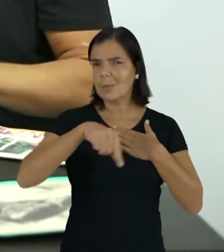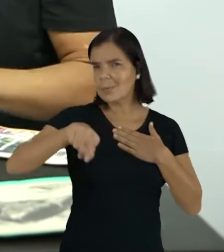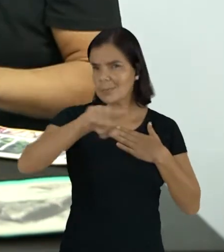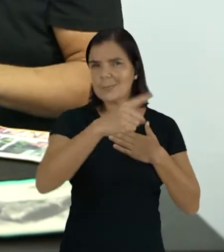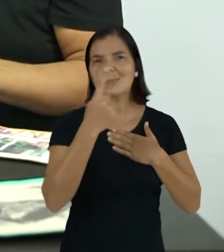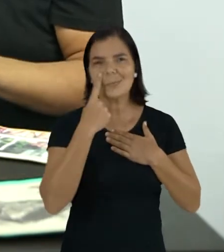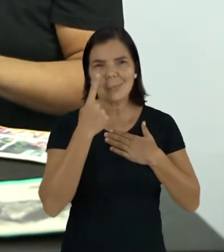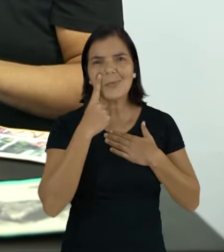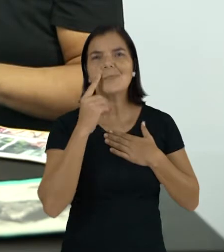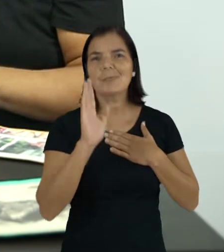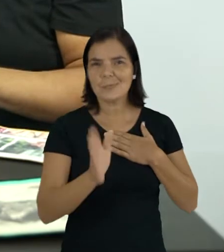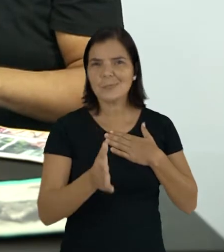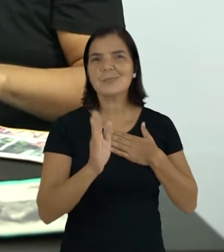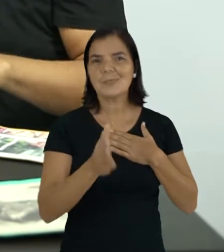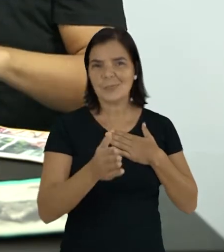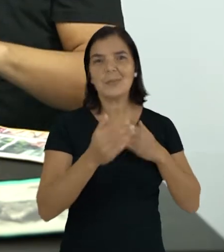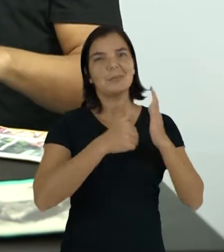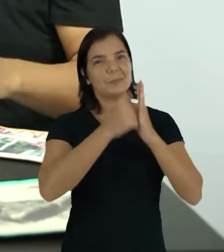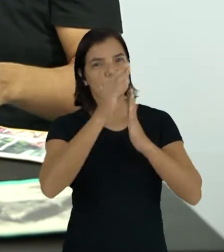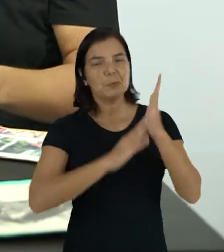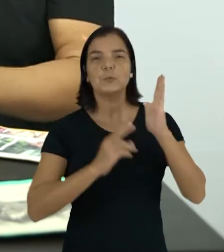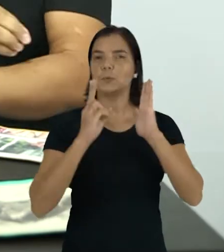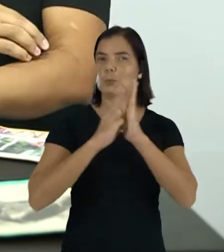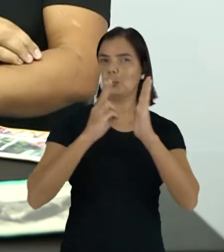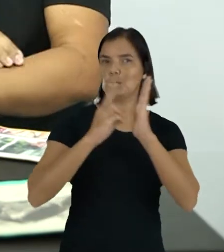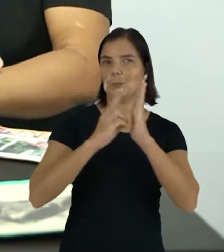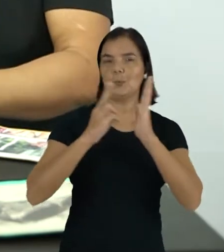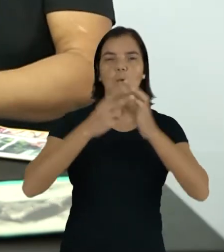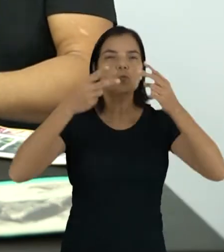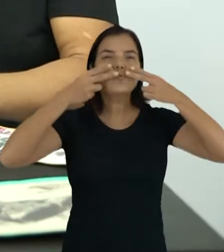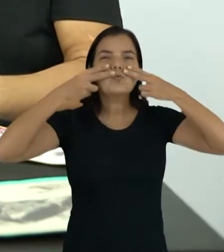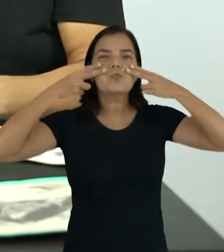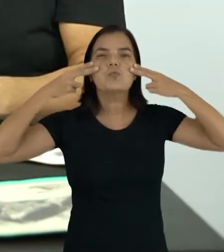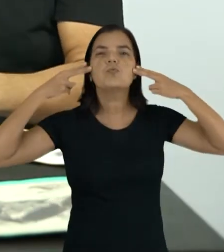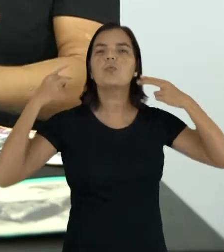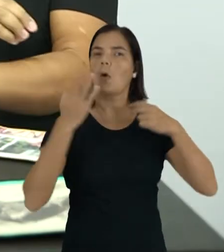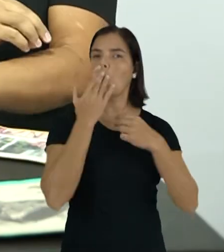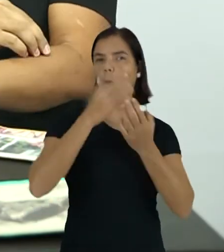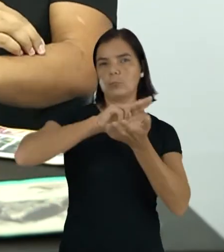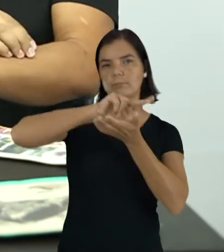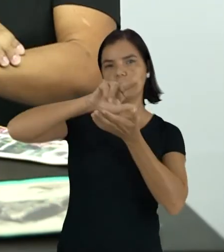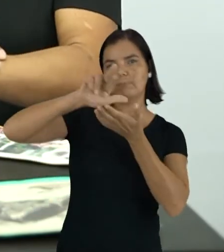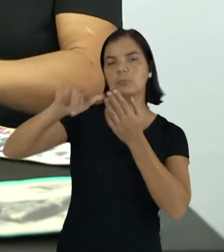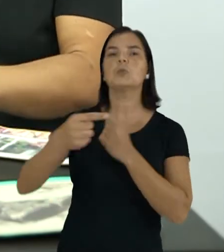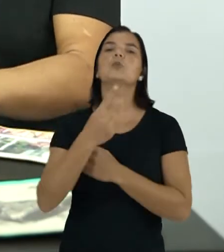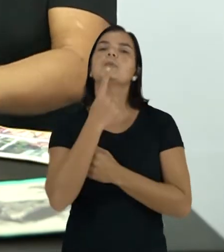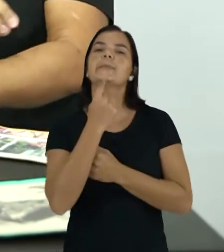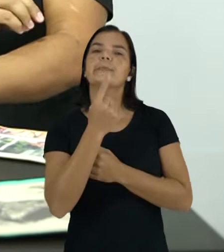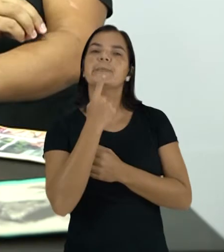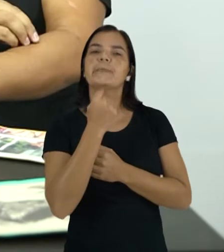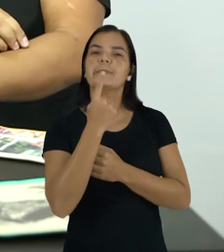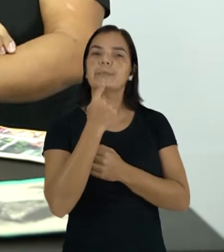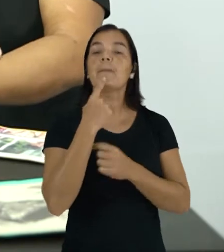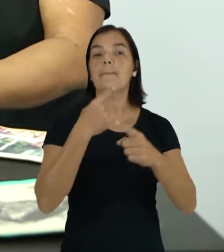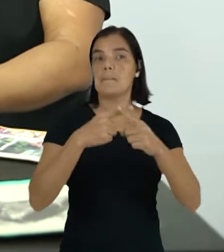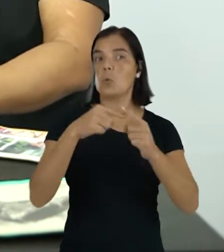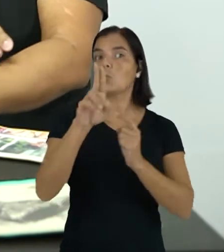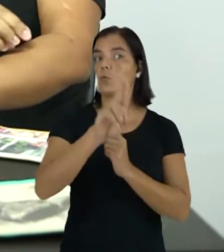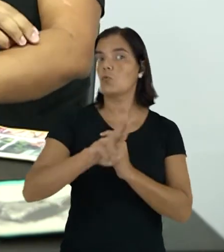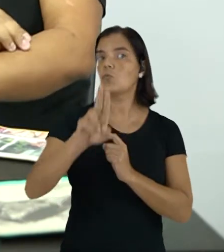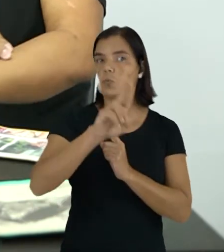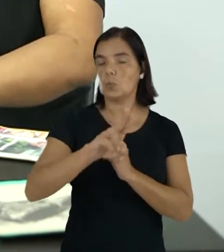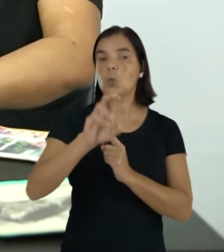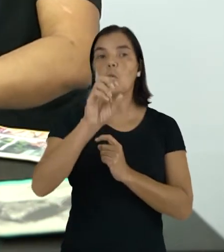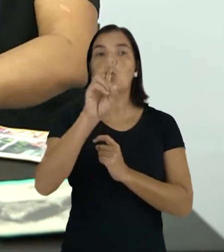viu, né? Já viu indígena utilizando lá diversas cores, sobretudo vermelho, né? Porque eles utilizavam